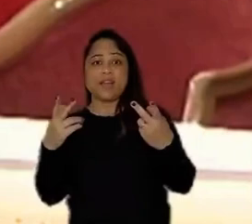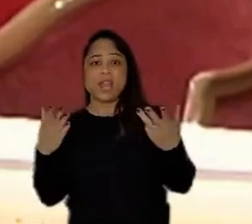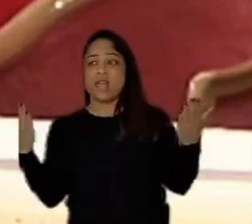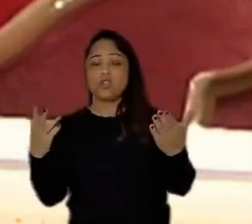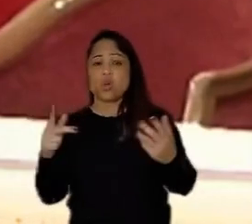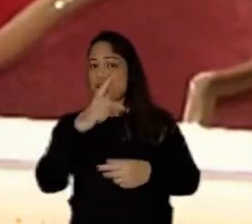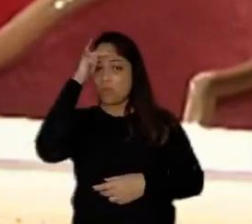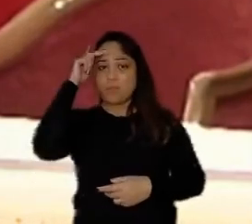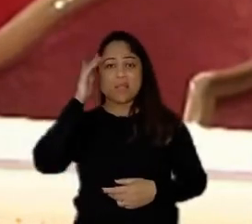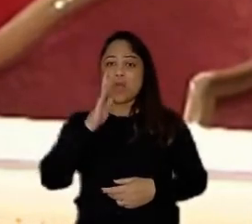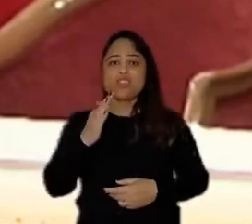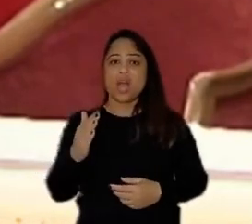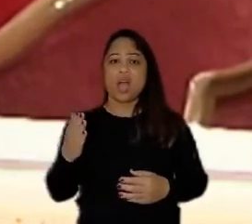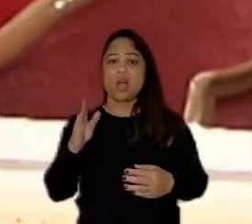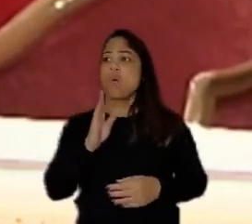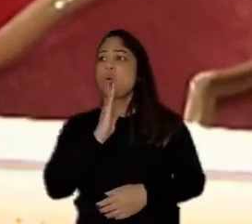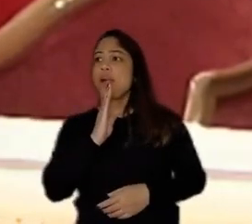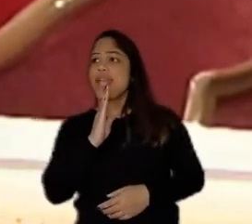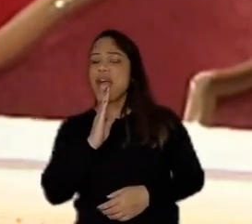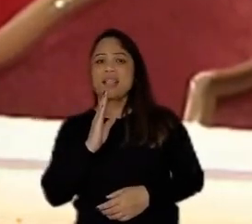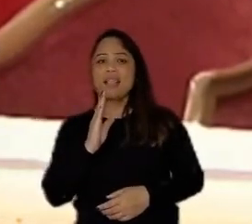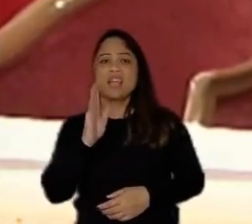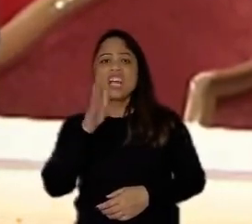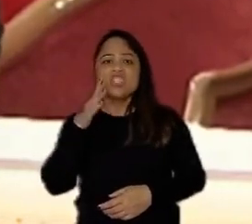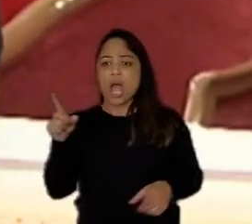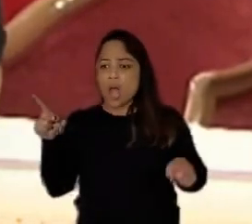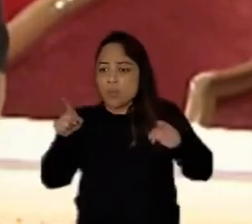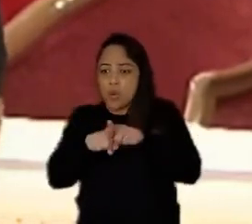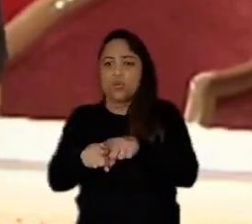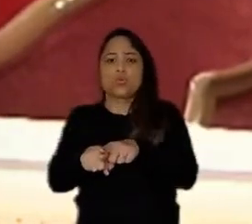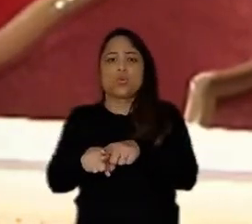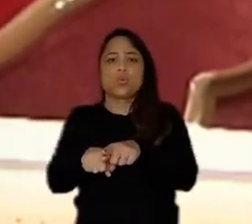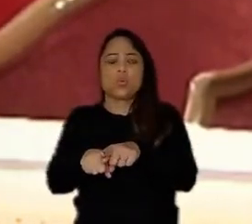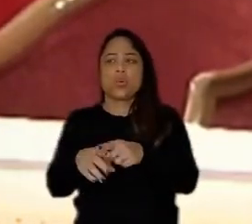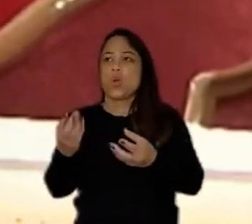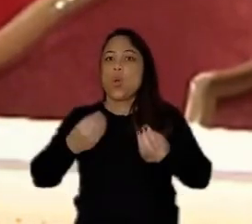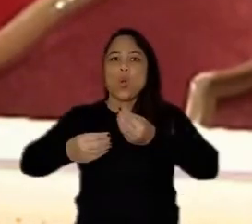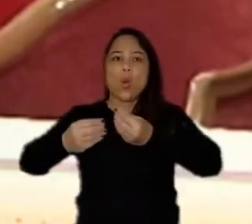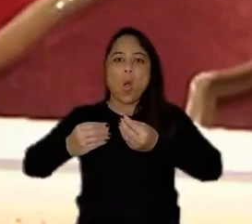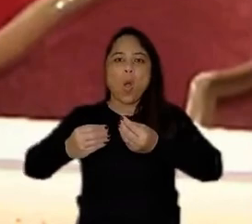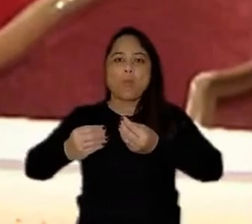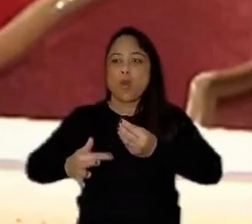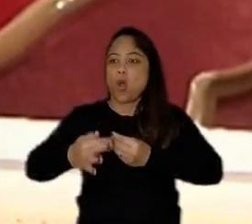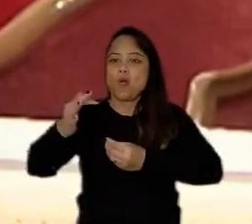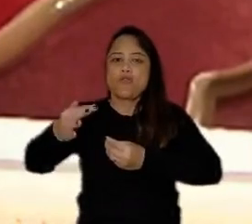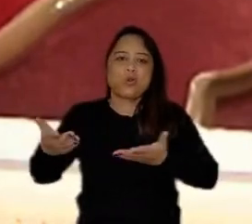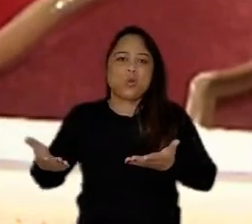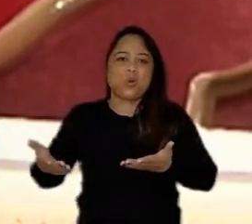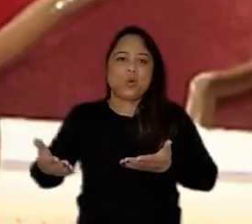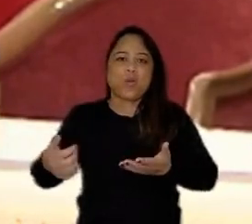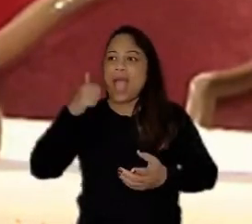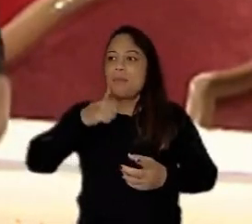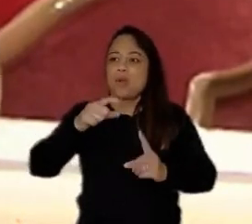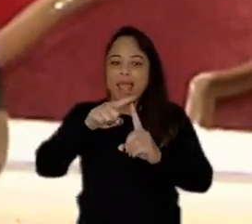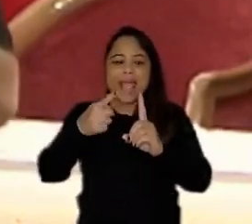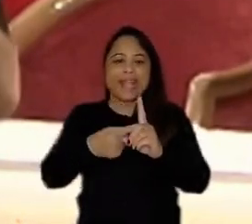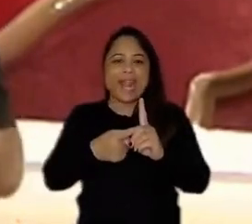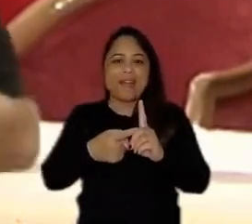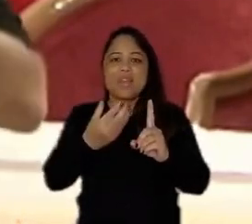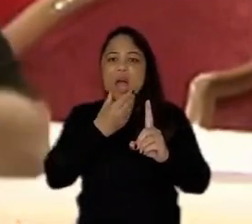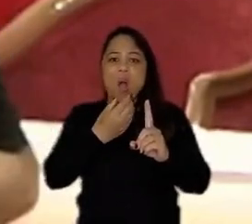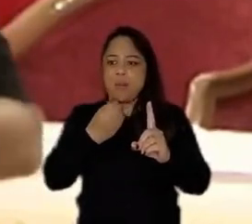tivesse casado, não tem estrutura para segurar uma gestação. Por isso que quando a mulher fica grávida, o homem vai embora de casa. Não